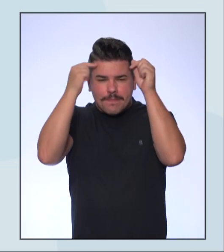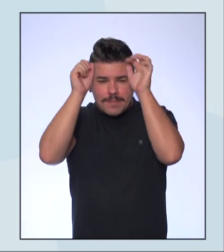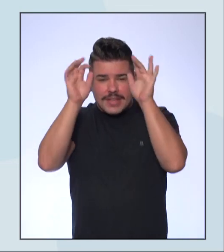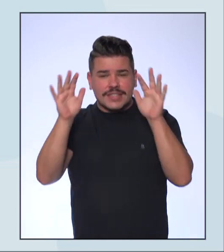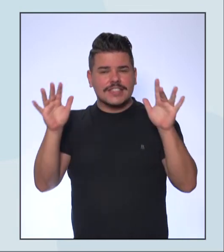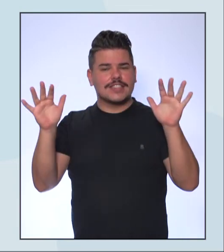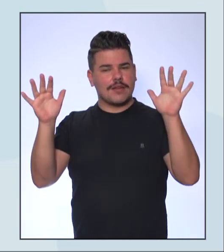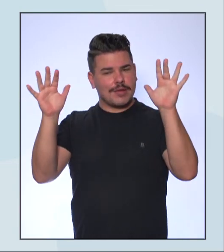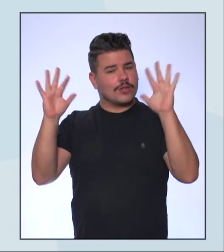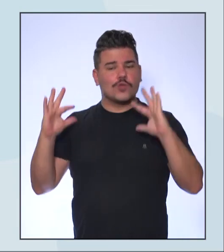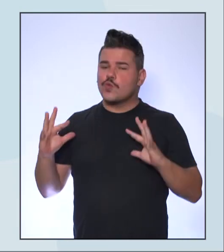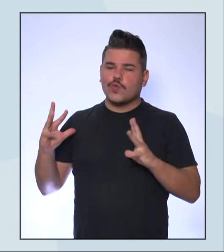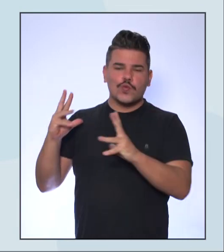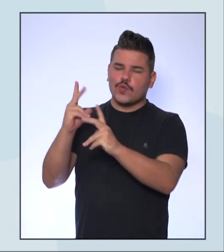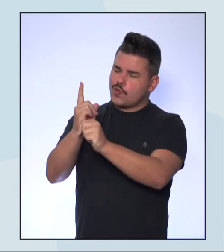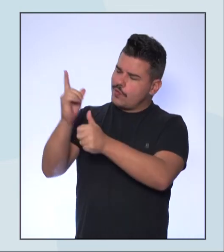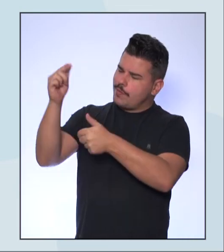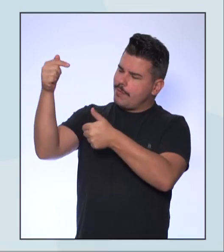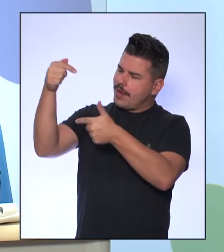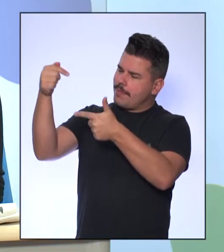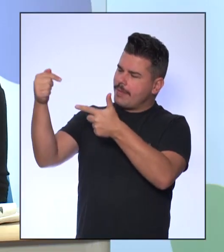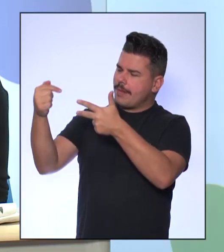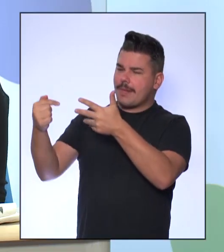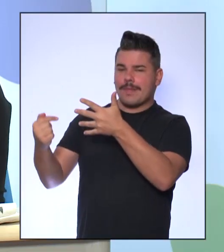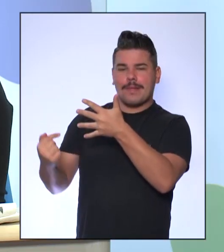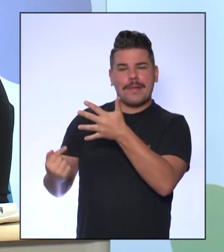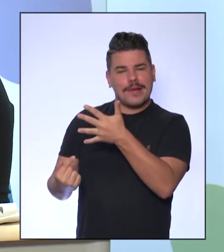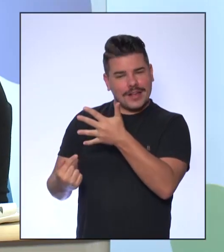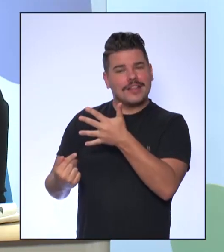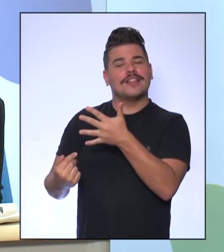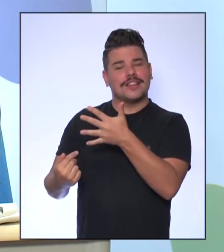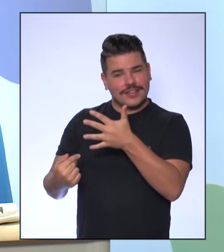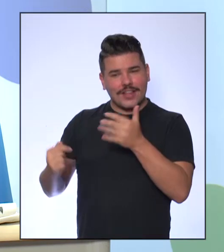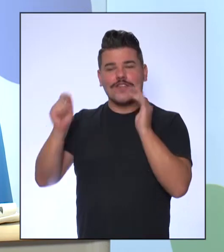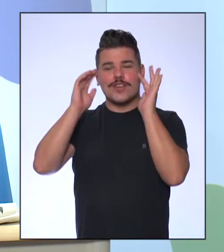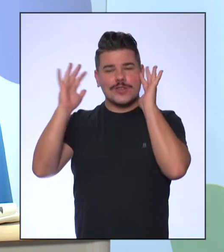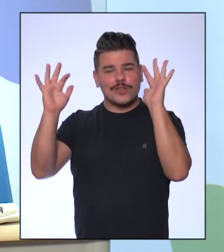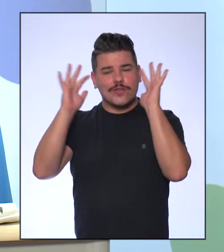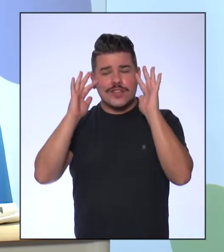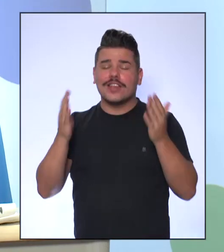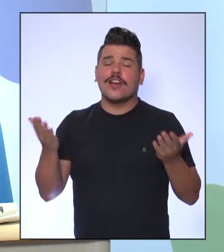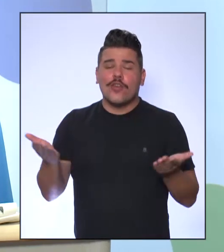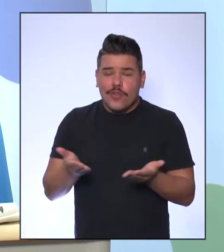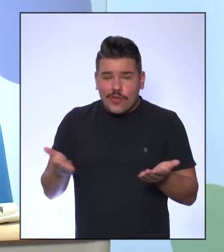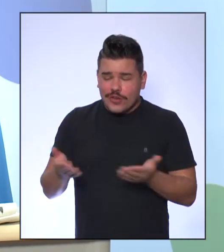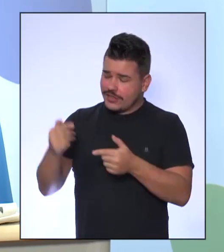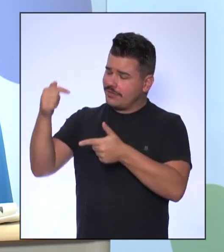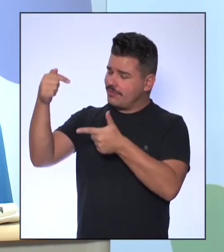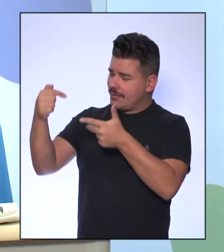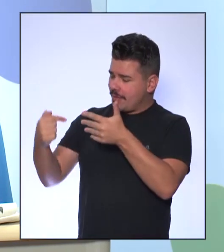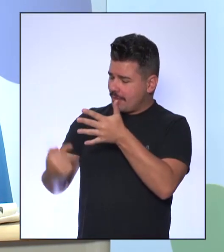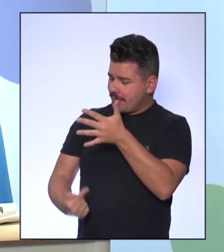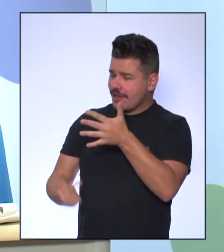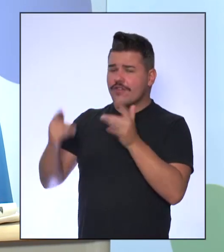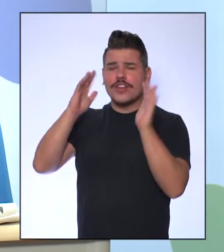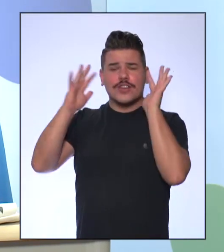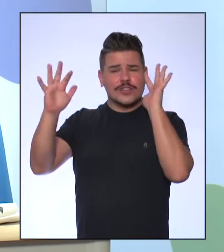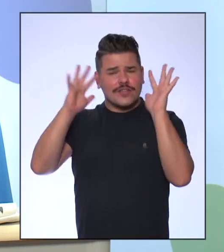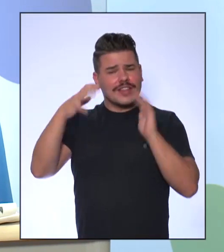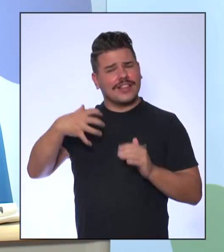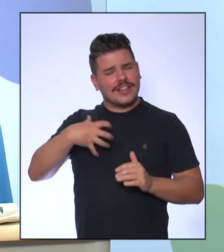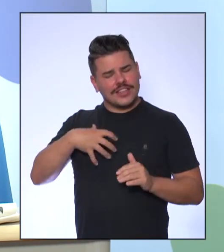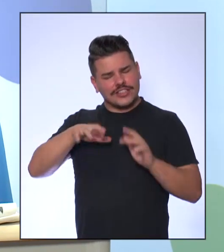aspectos da filosofia, né? Então, quais são os aspectos da filosofia que nós temos? São diferentes, né?